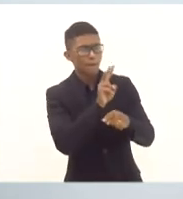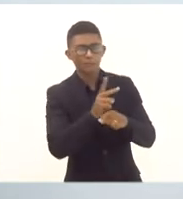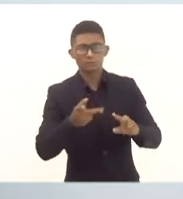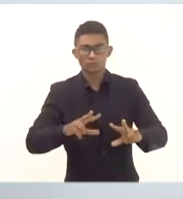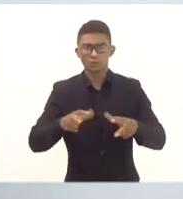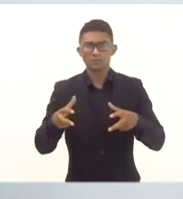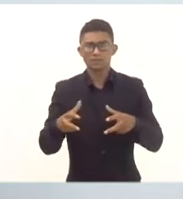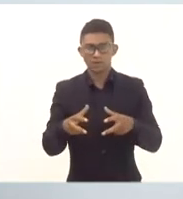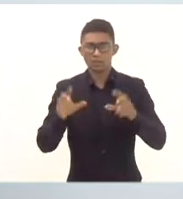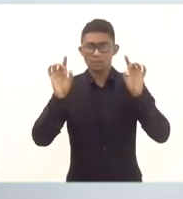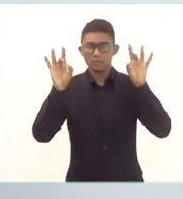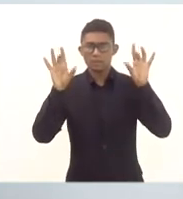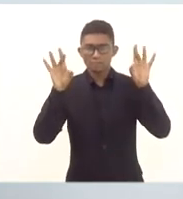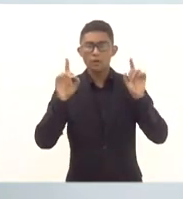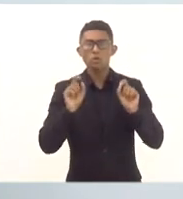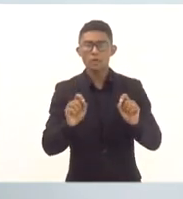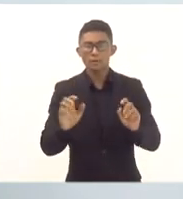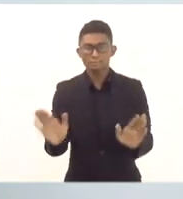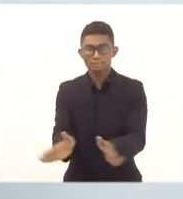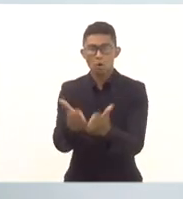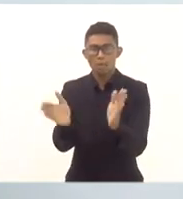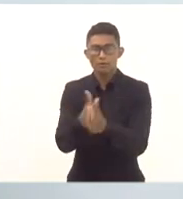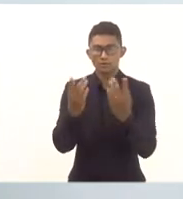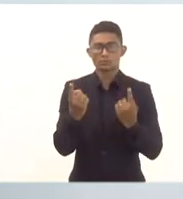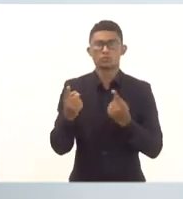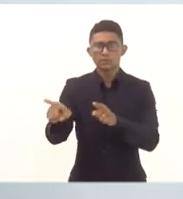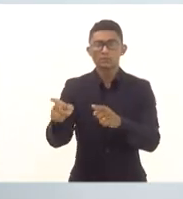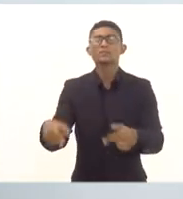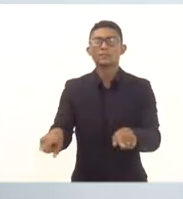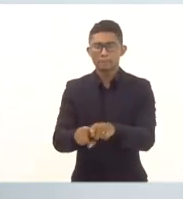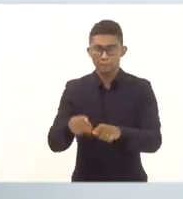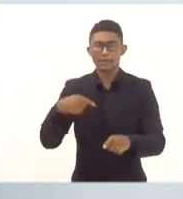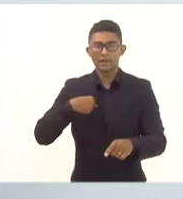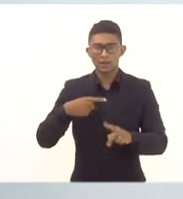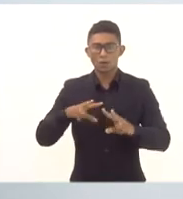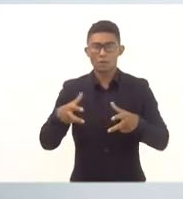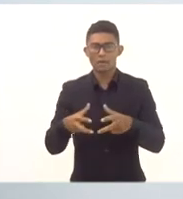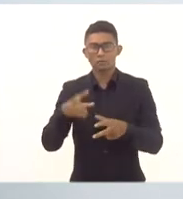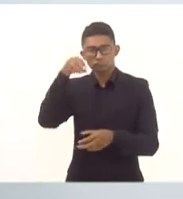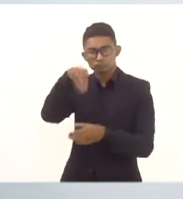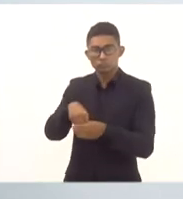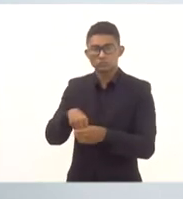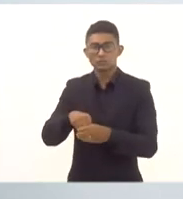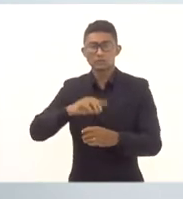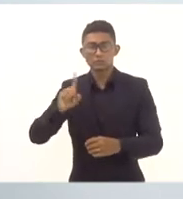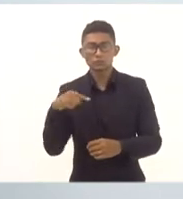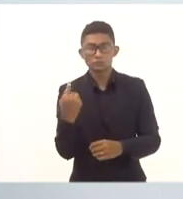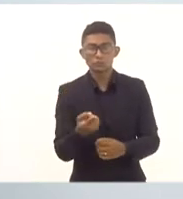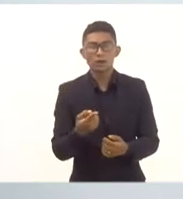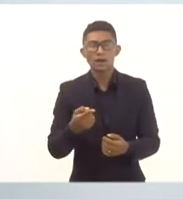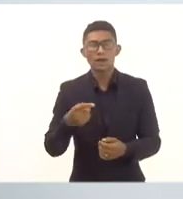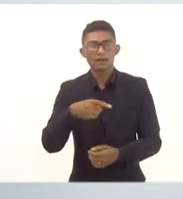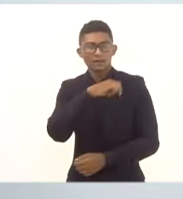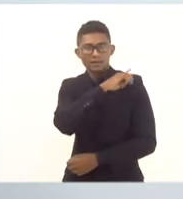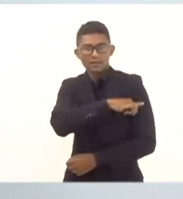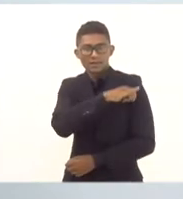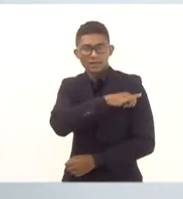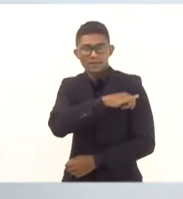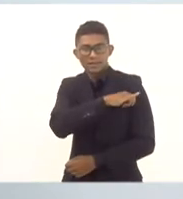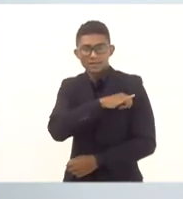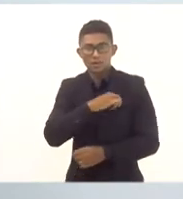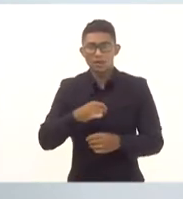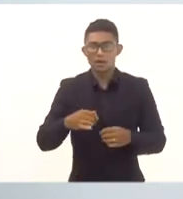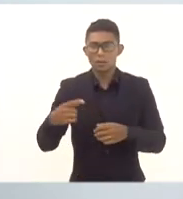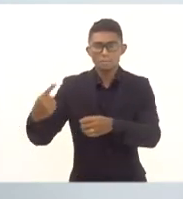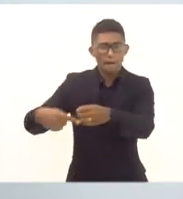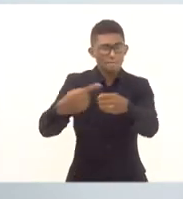especial de enfrentamento da miséria e combate à pobreza uma comissão que a gente tem rodado o interior do Rio de Janeiro rodado